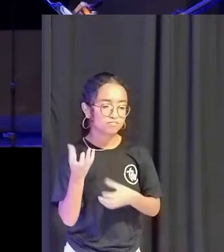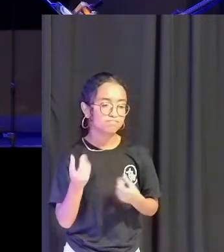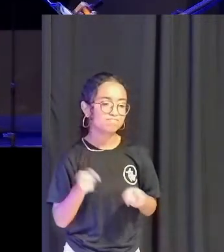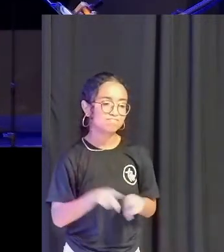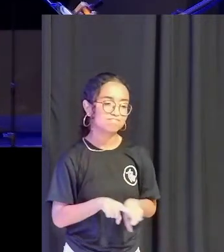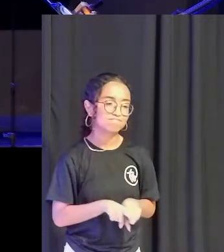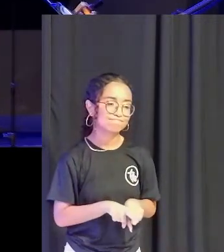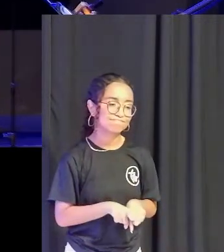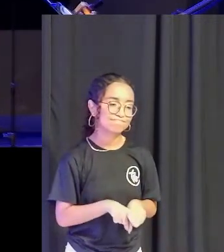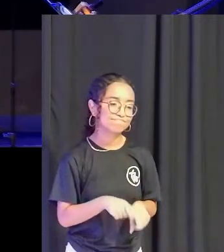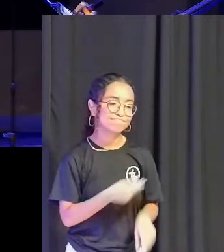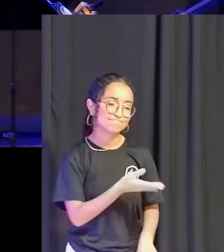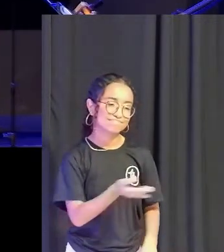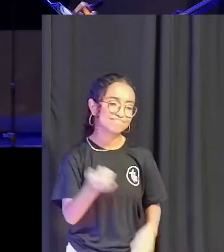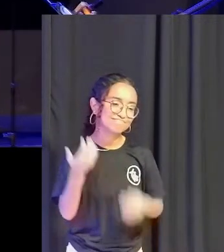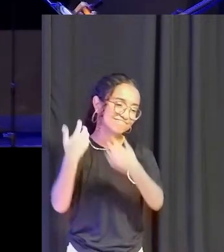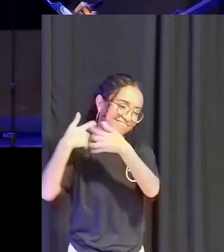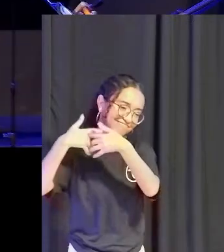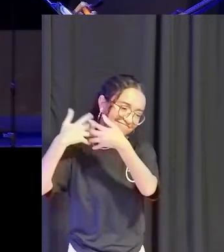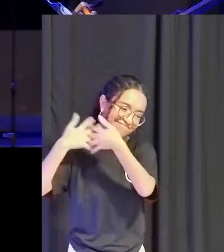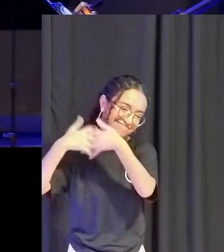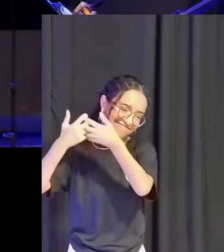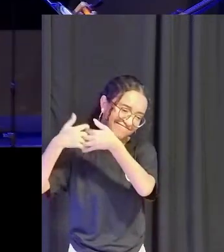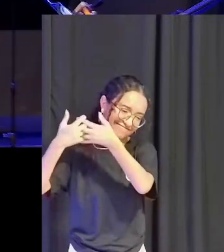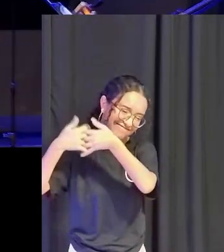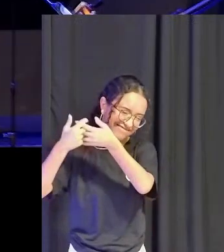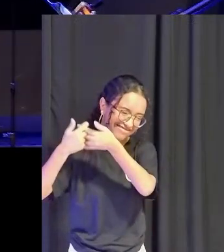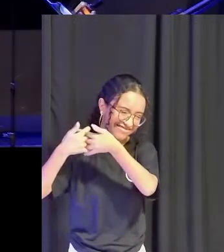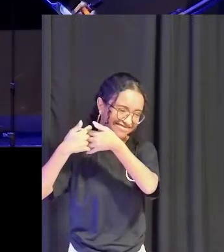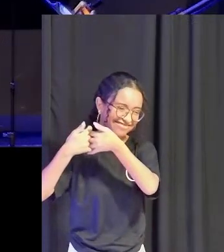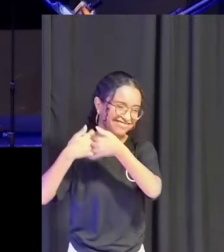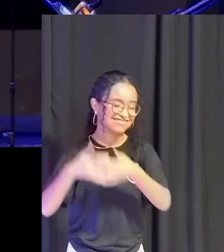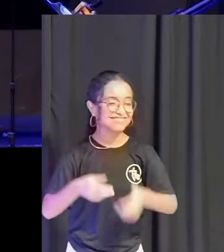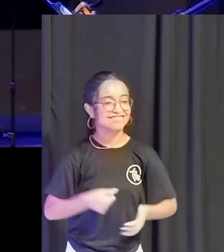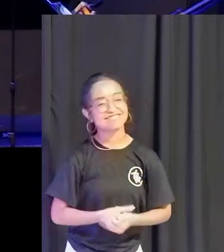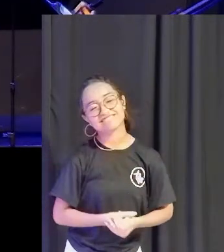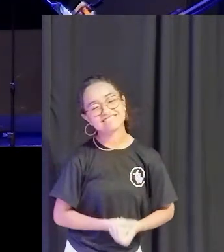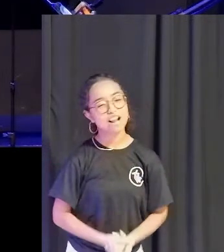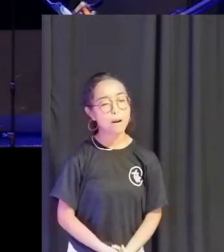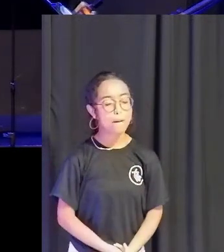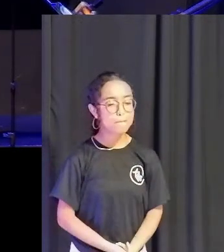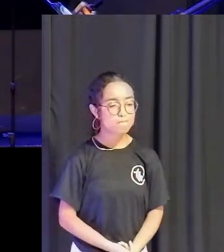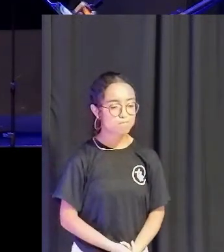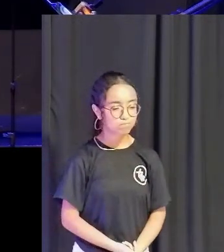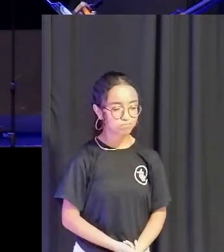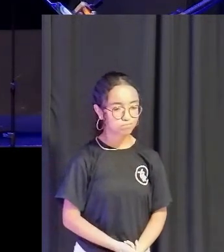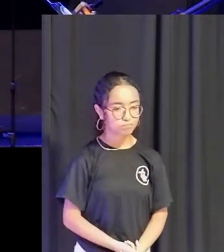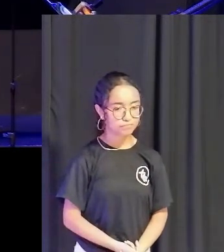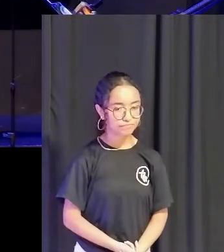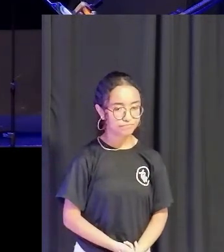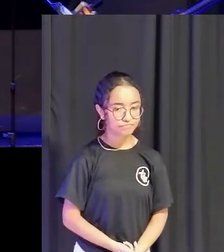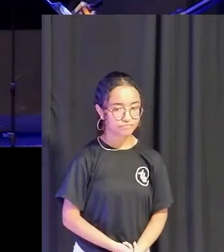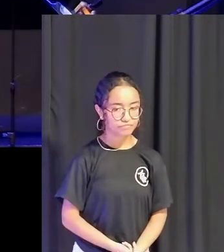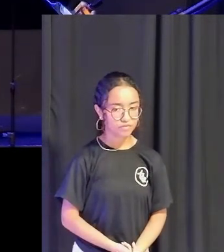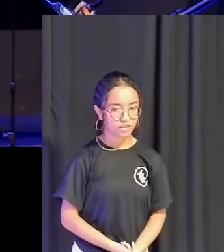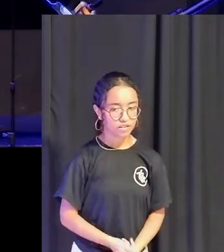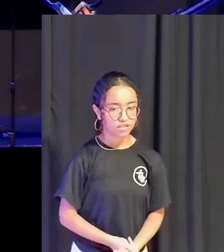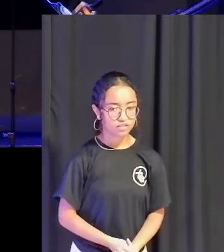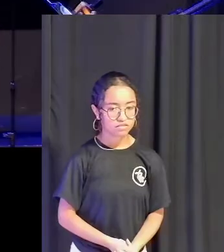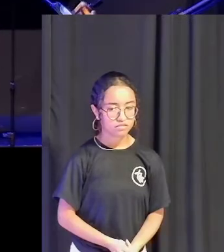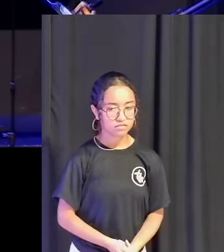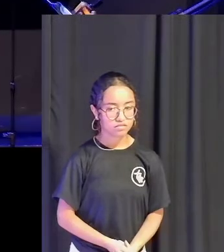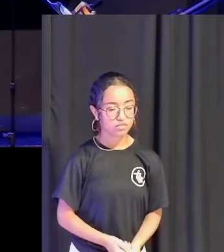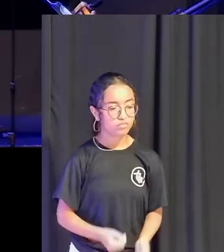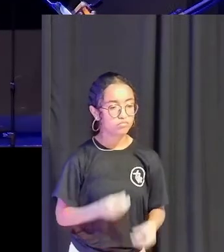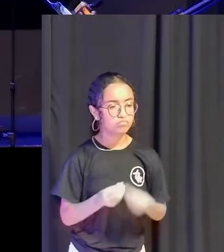meu português e espanhol estão se atrapalhando aí, reflitam nessa área como igreja,